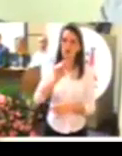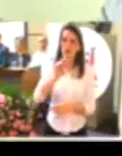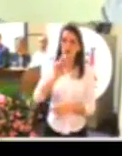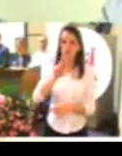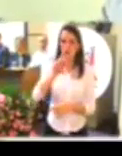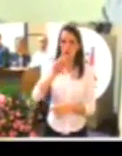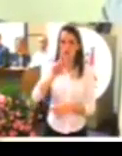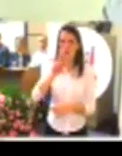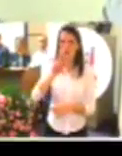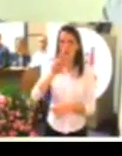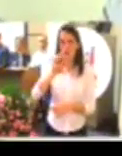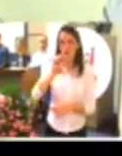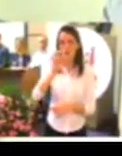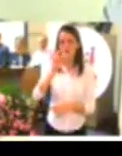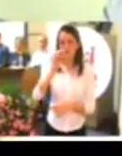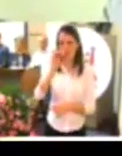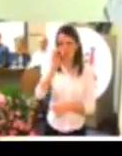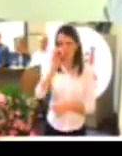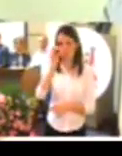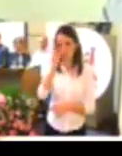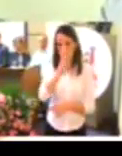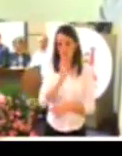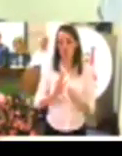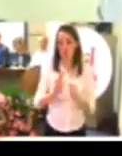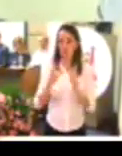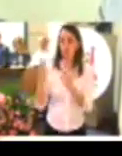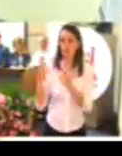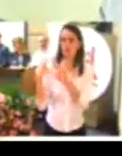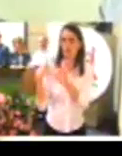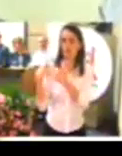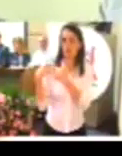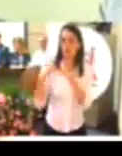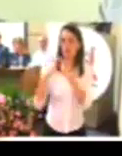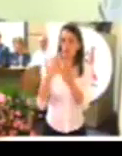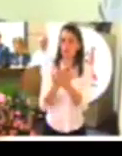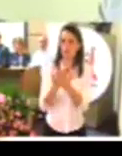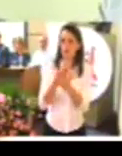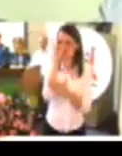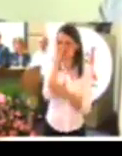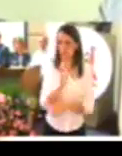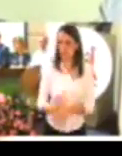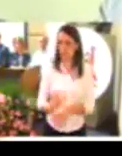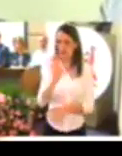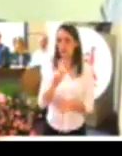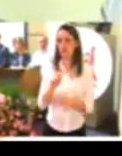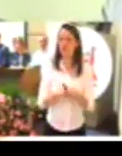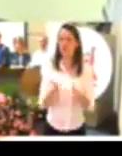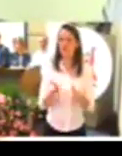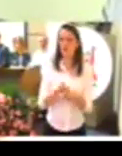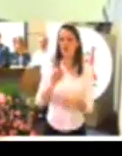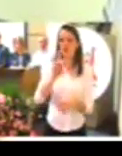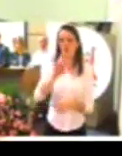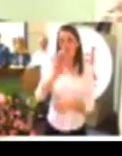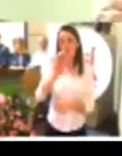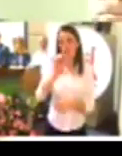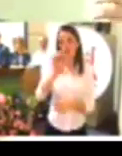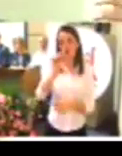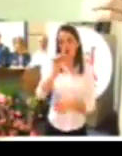Augusto Coutinho, presidente da Associação Brasileira das Escolas do Legislativo. A doutora Rose